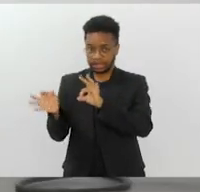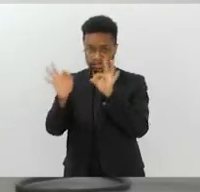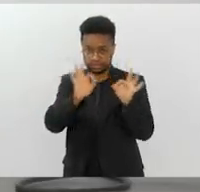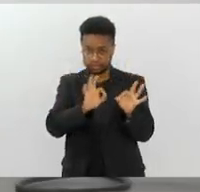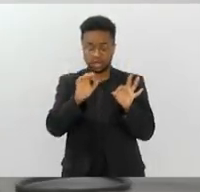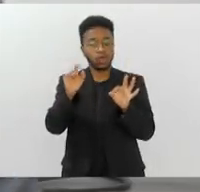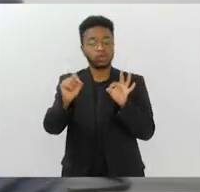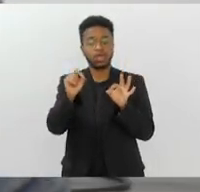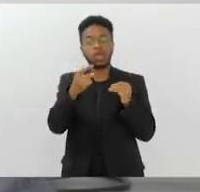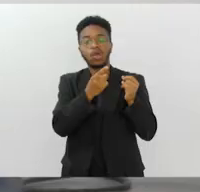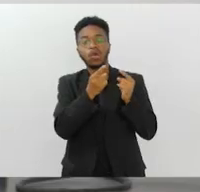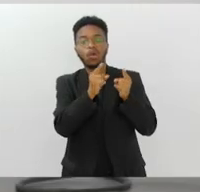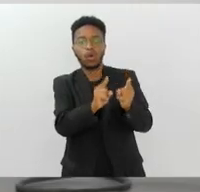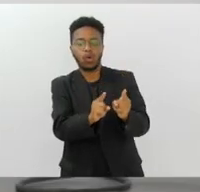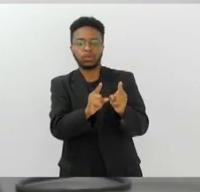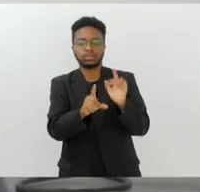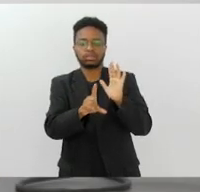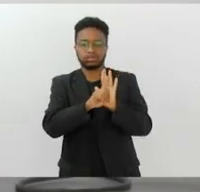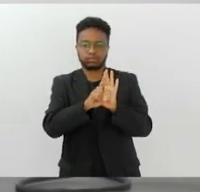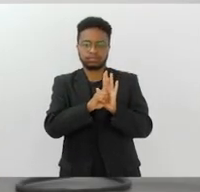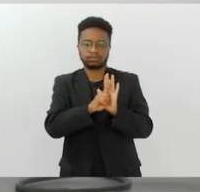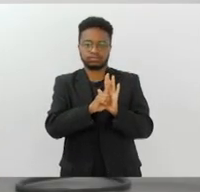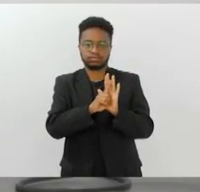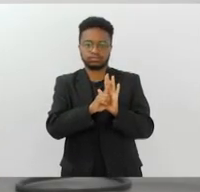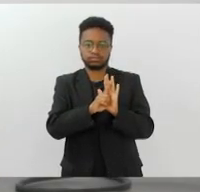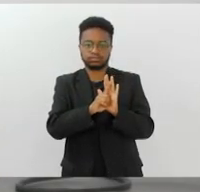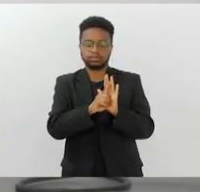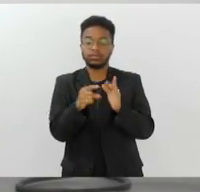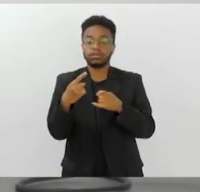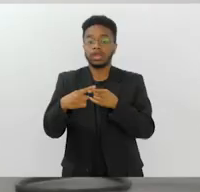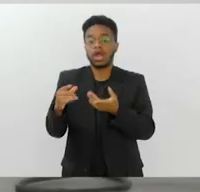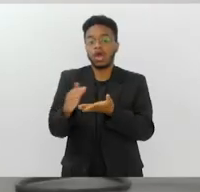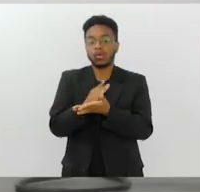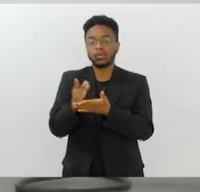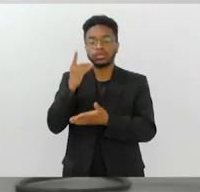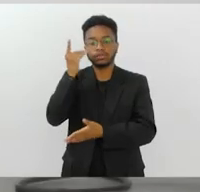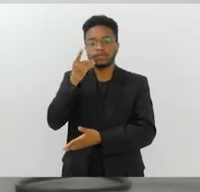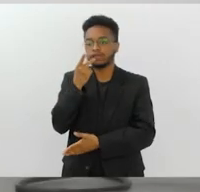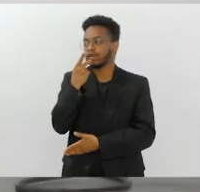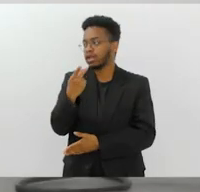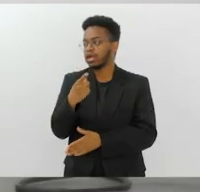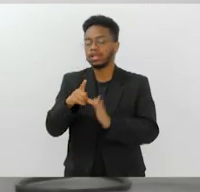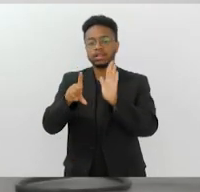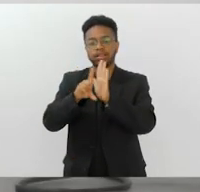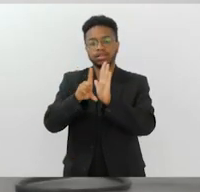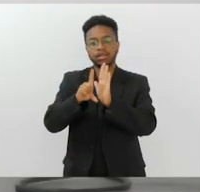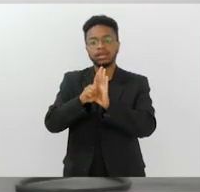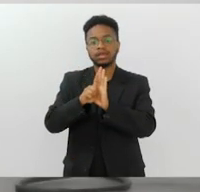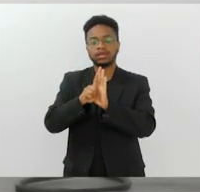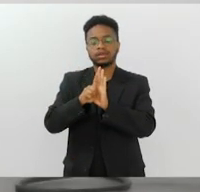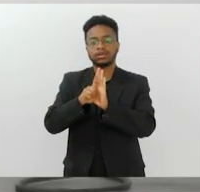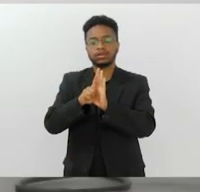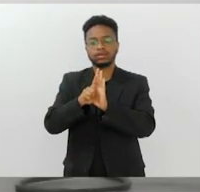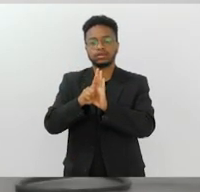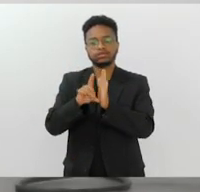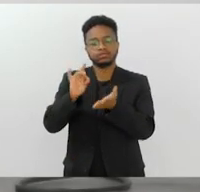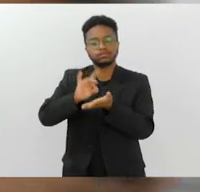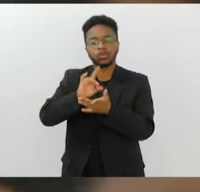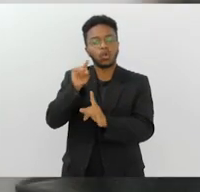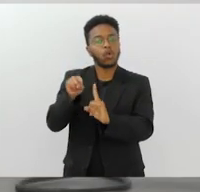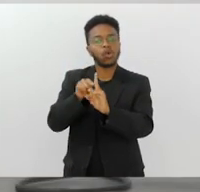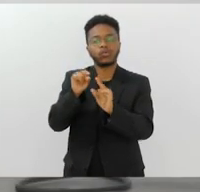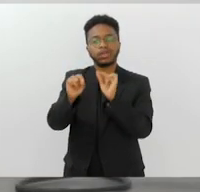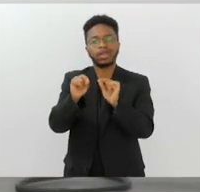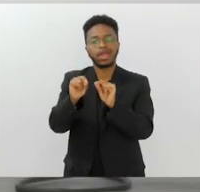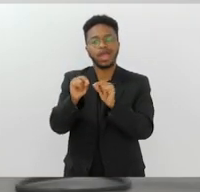era contrária à lei contrária à lei alguns deputados diziam que essa lei eh era para facilitar a